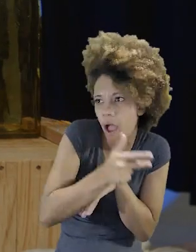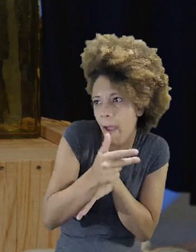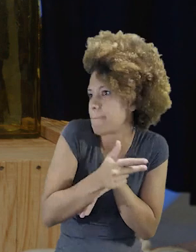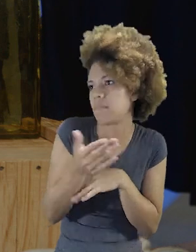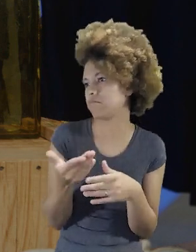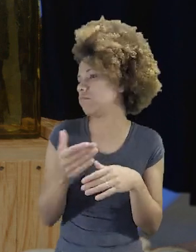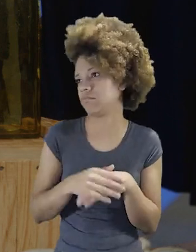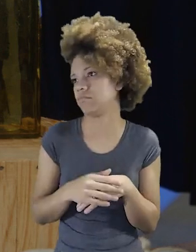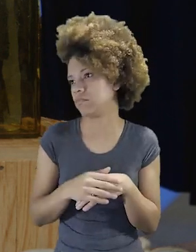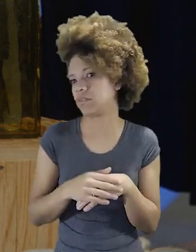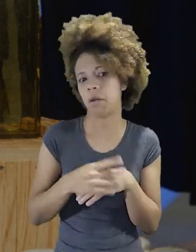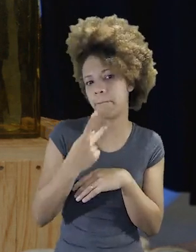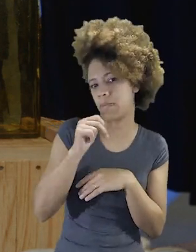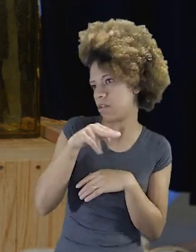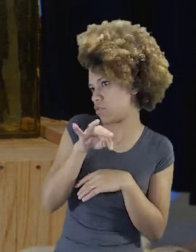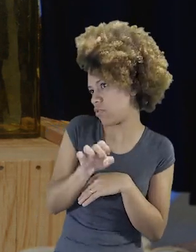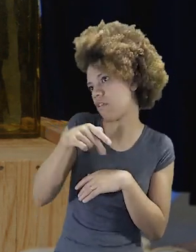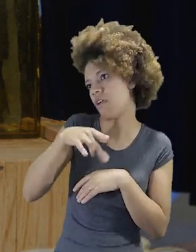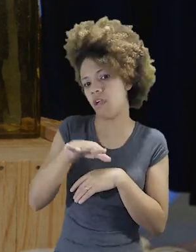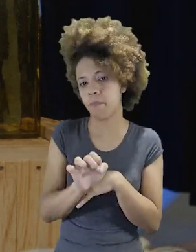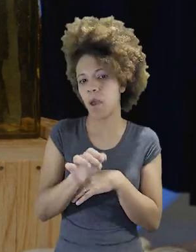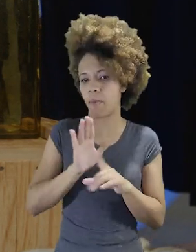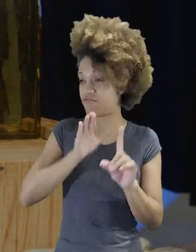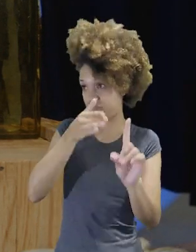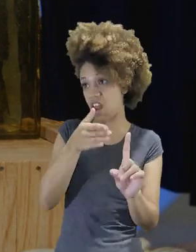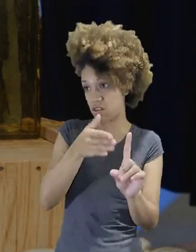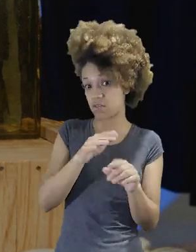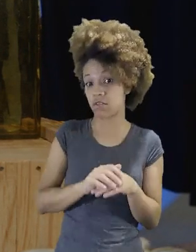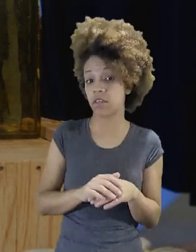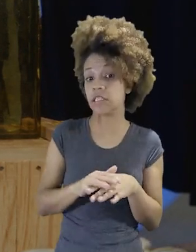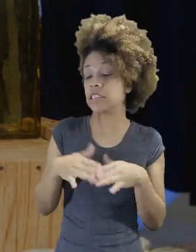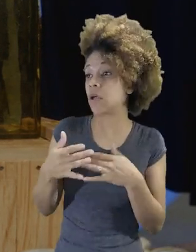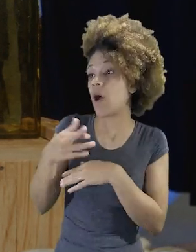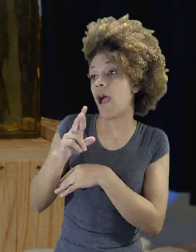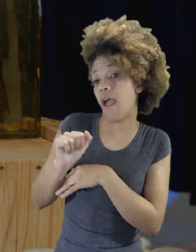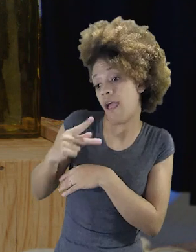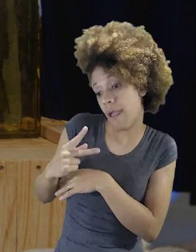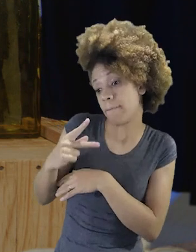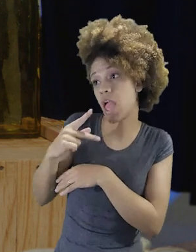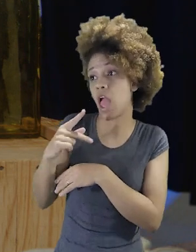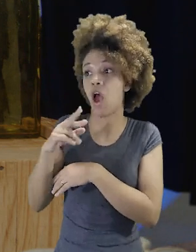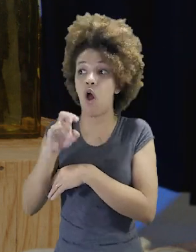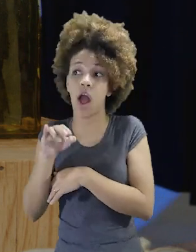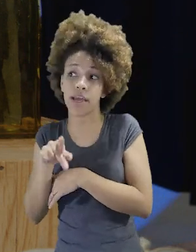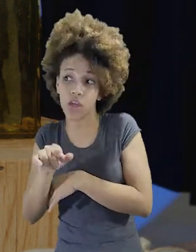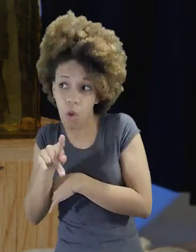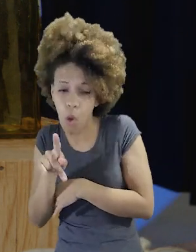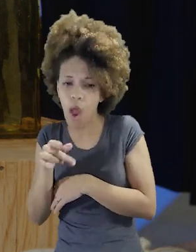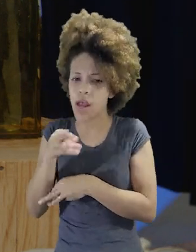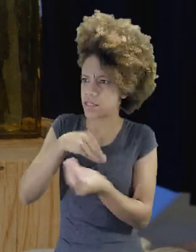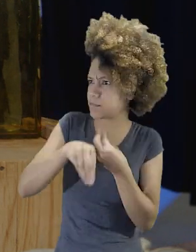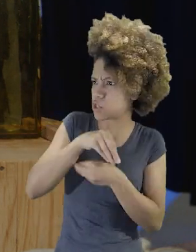de um pobre que é uma referência para eles assim né tanto que chama rap rock and Rolls quando ele escolhe Raga